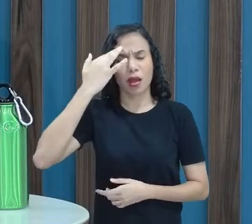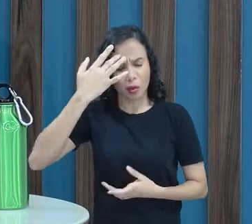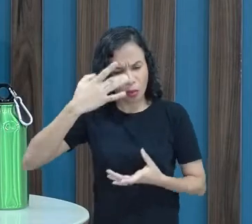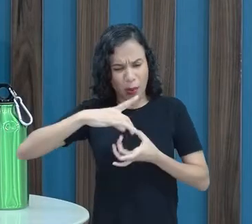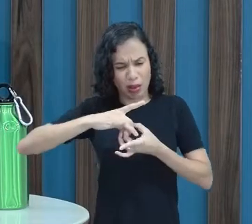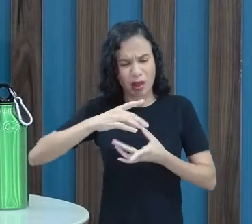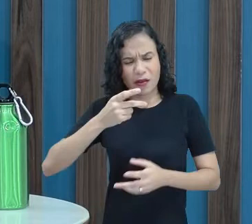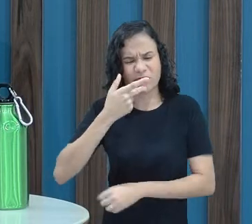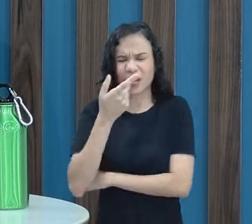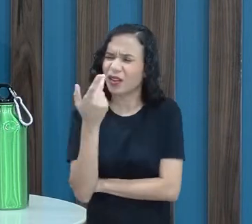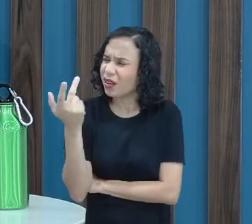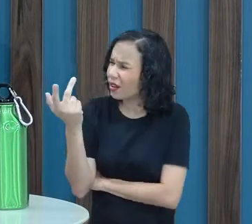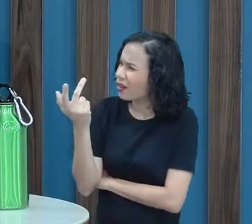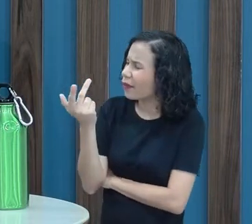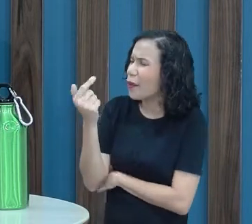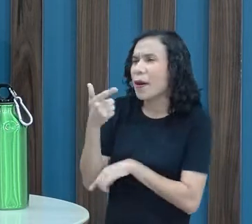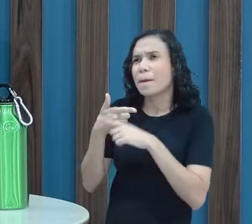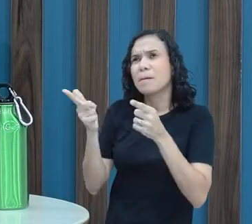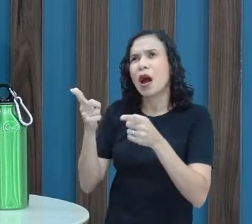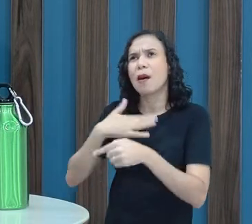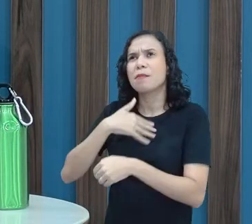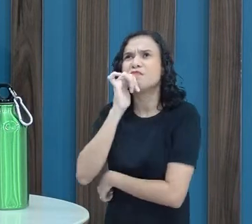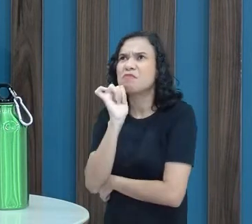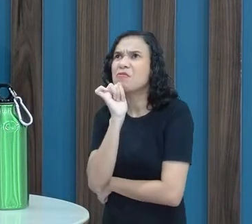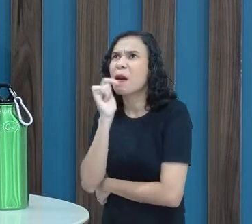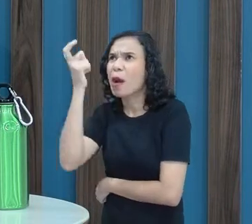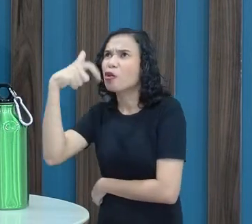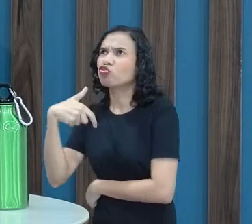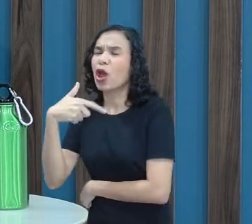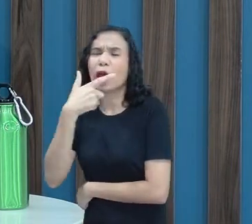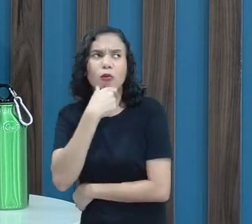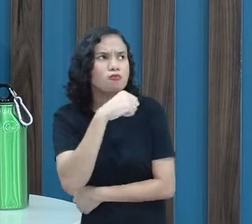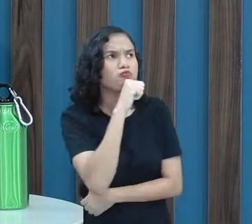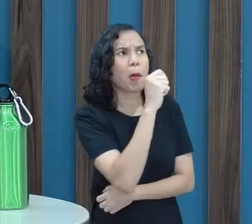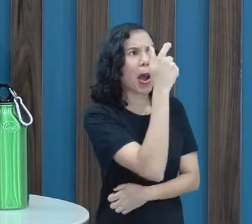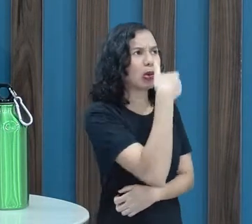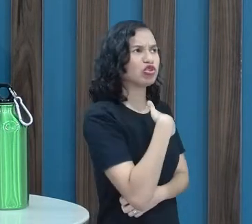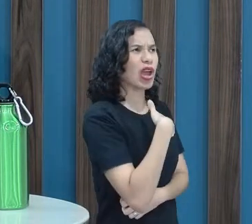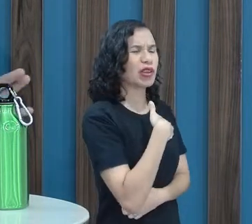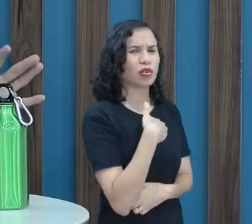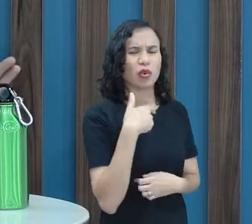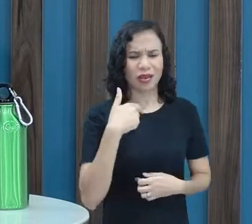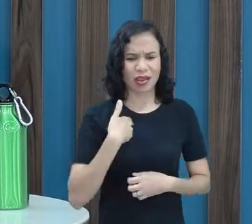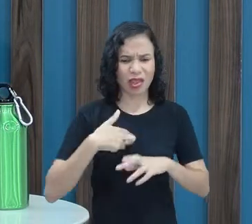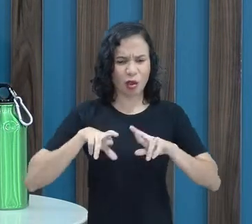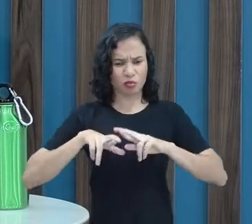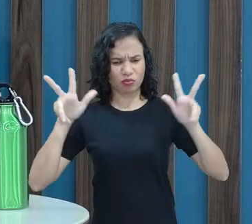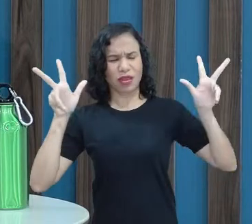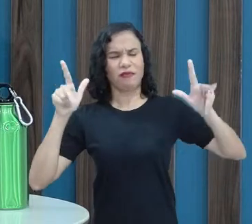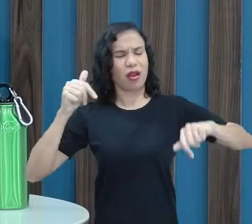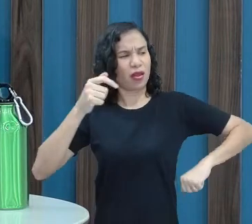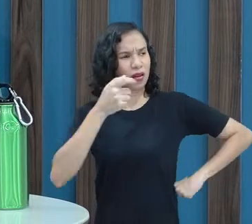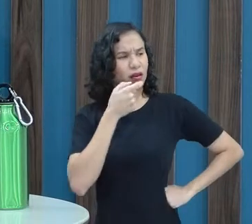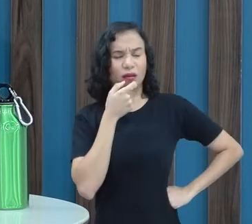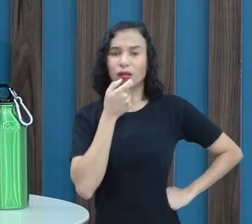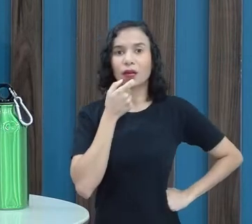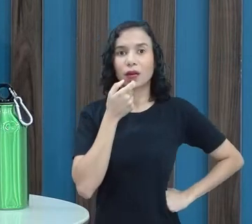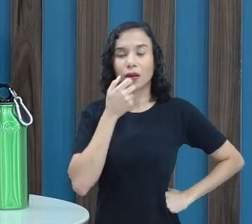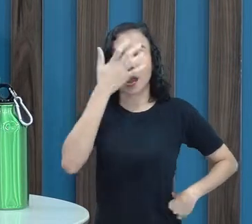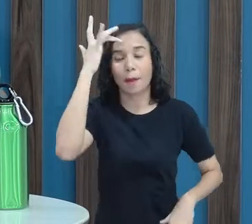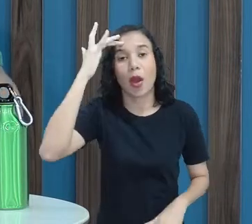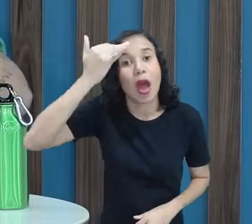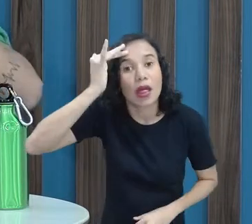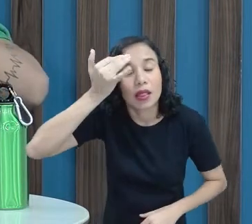vezes a gente faz assim, poxa, mas minha mãe é de um jeito, meu pai é de um jeito, e eu sou meio que totalmente diferente, né? E aí quando você